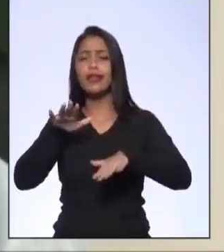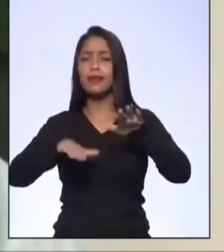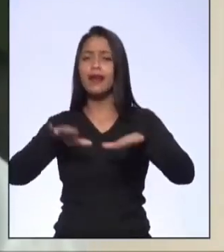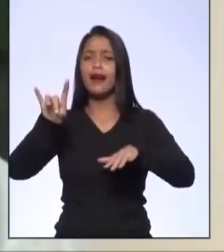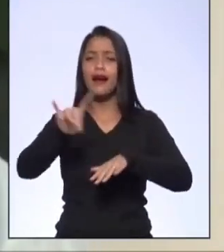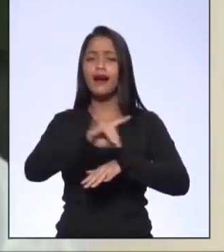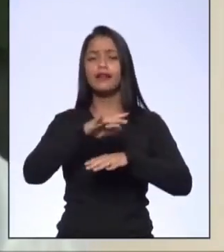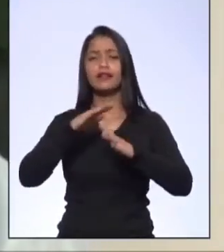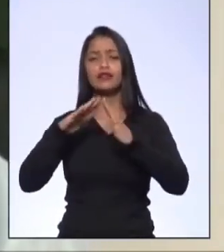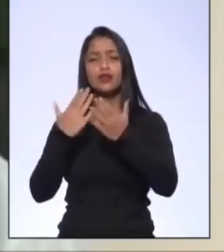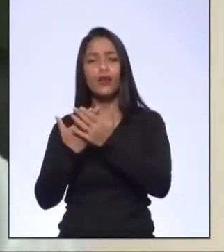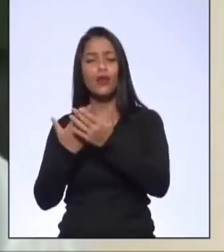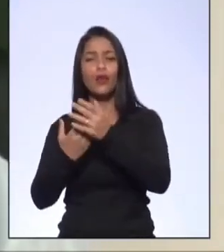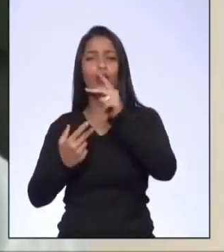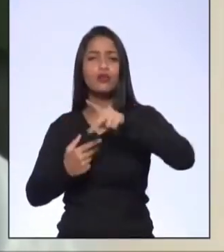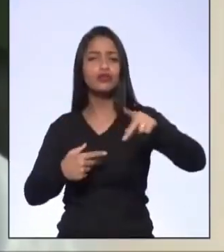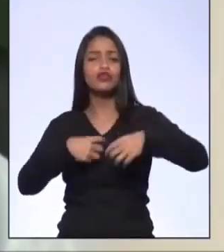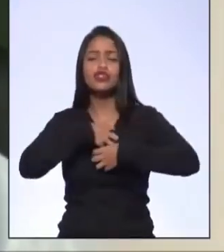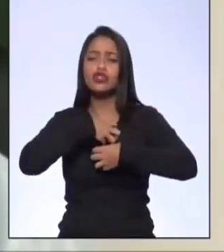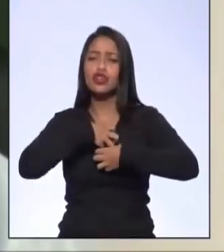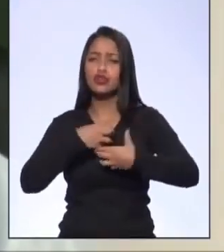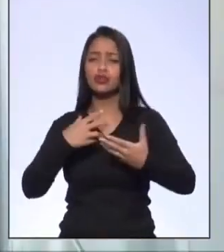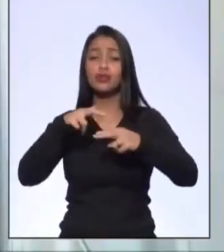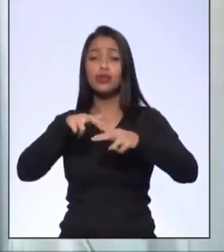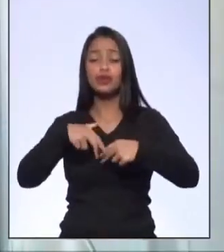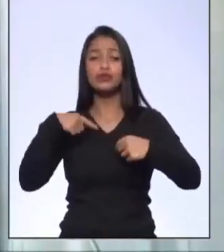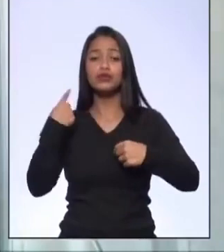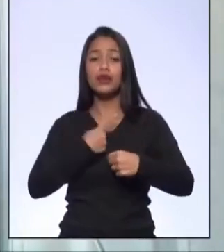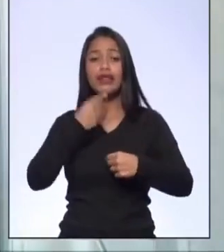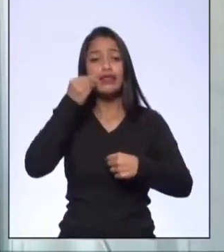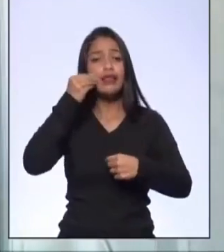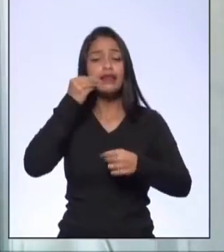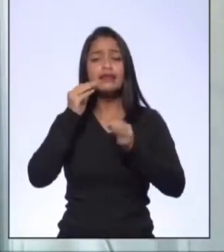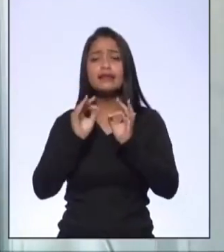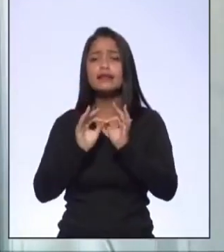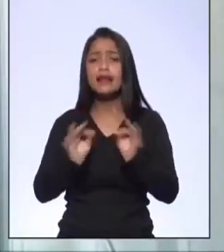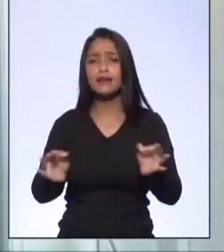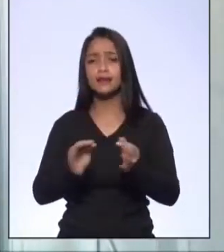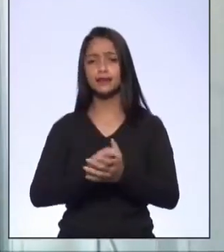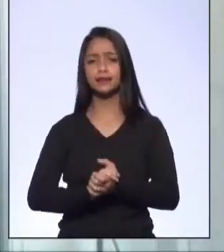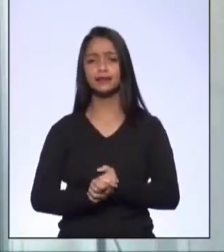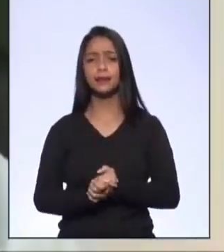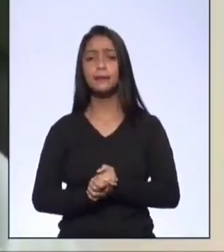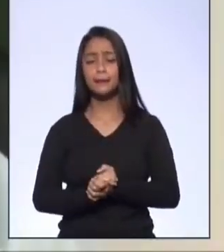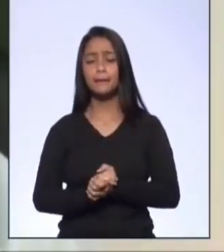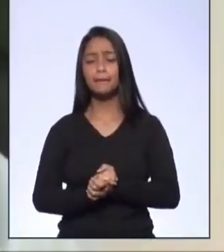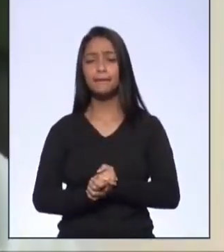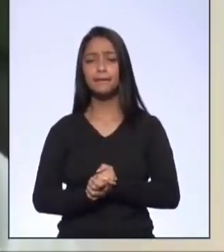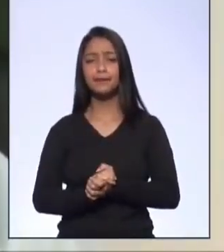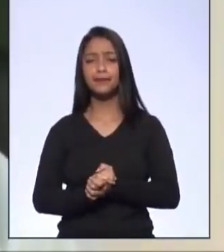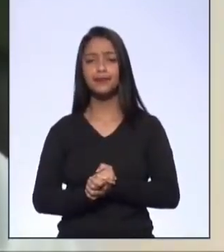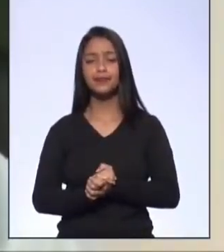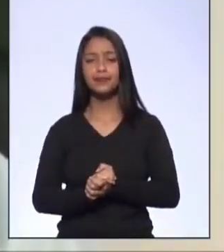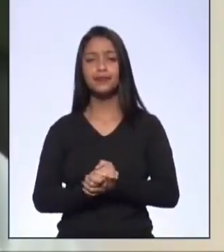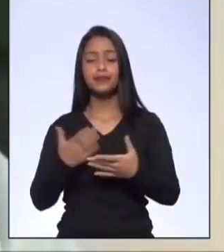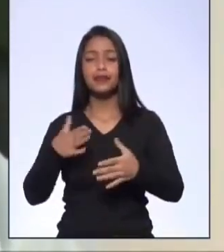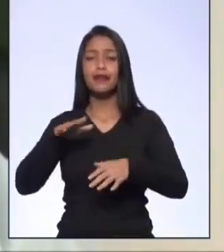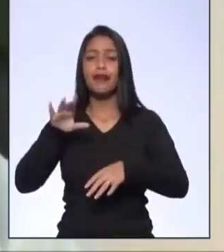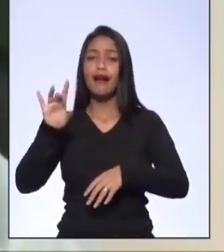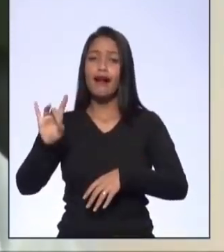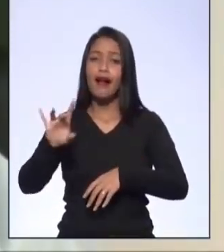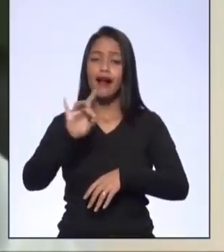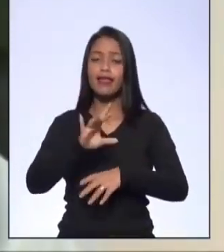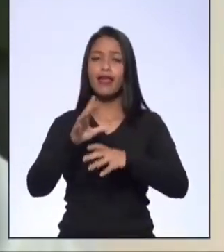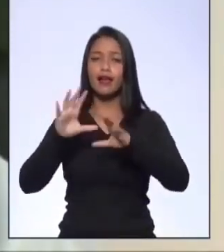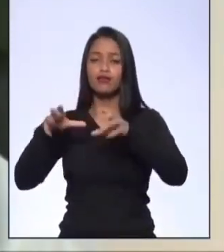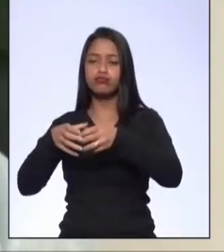realidade, e a gente tenta tornar o assunto mais simples possível, tá? E aí o professor, na medida aí de cada turma, de cada